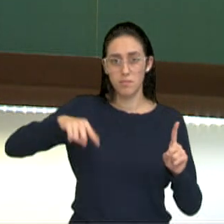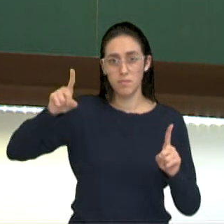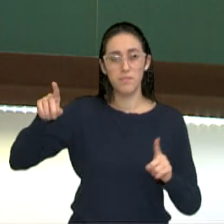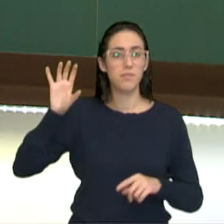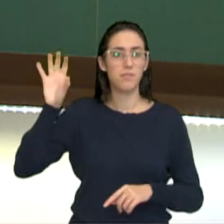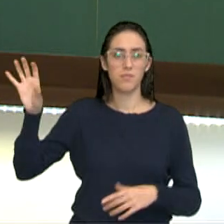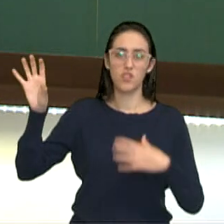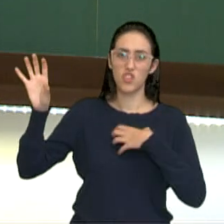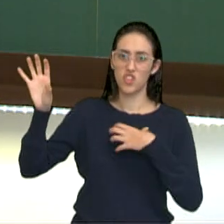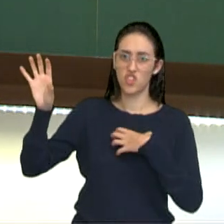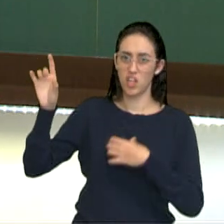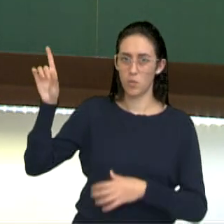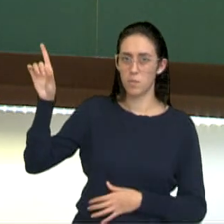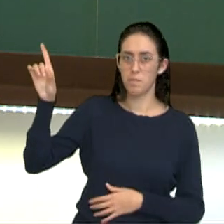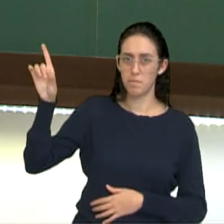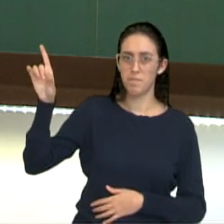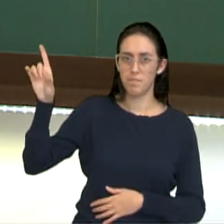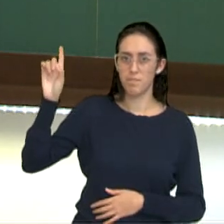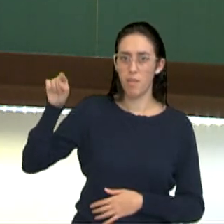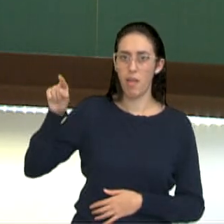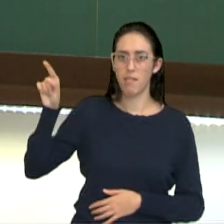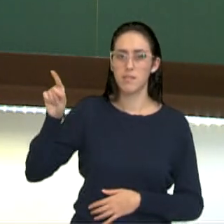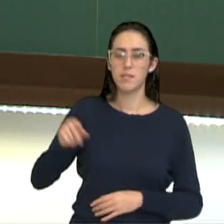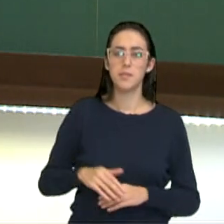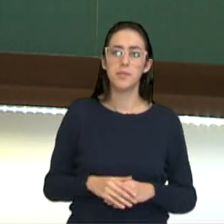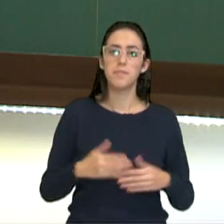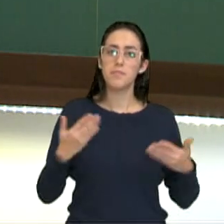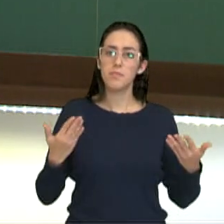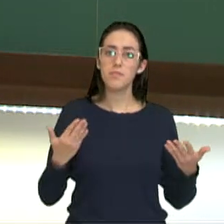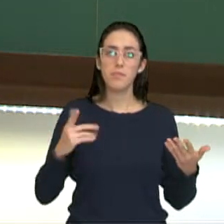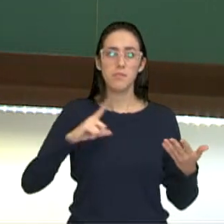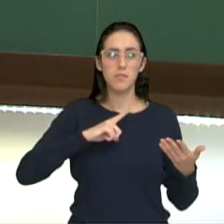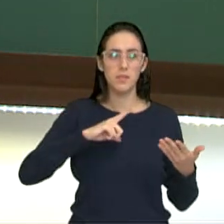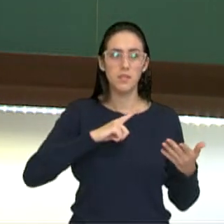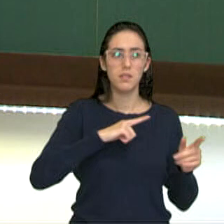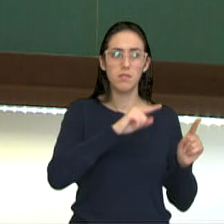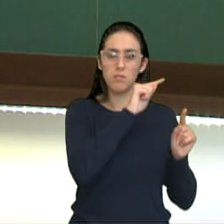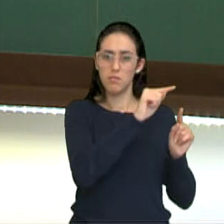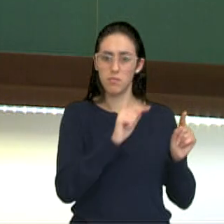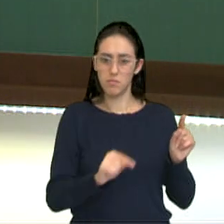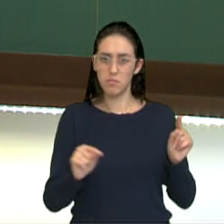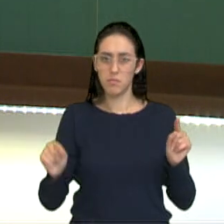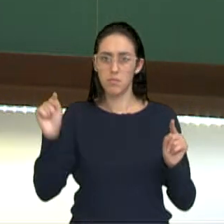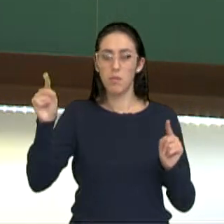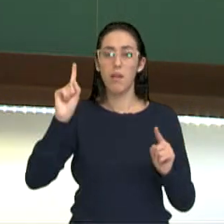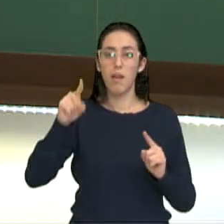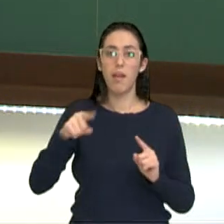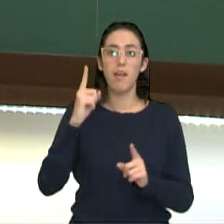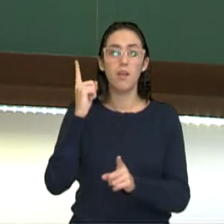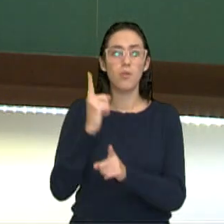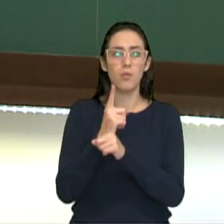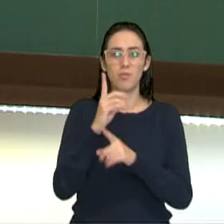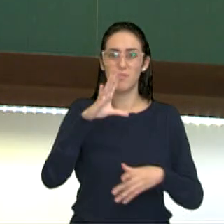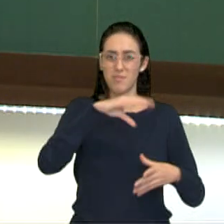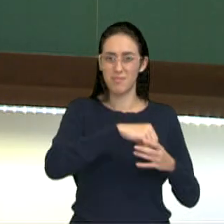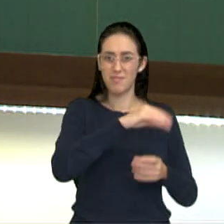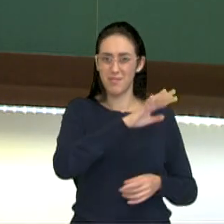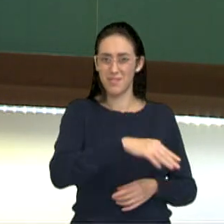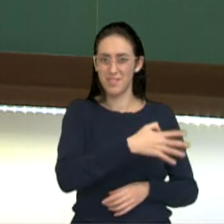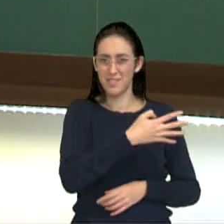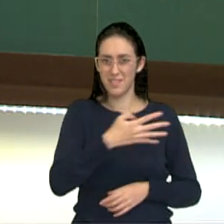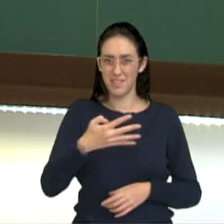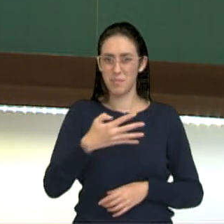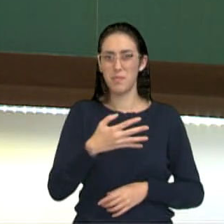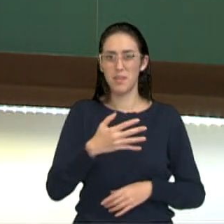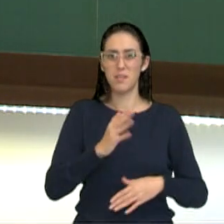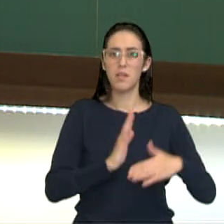aqui dessa forma. Esses pontos aqui são os pontos encontrados na tabela que eu